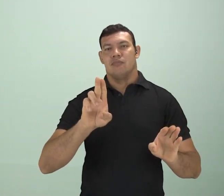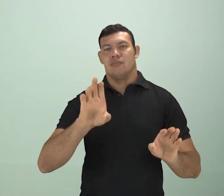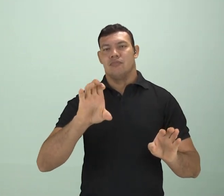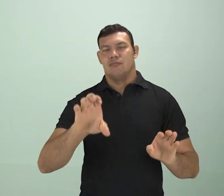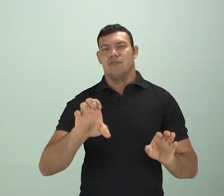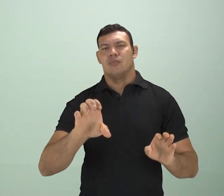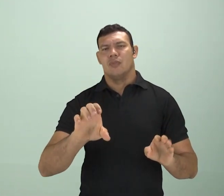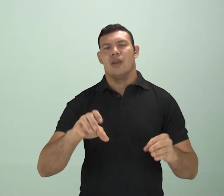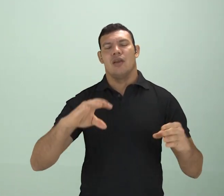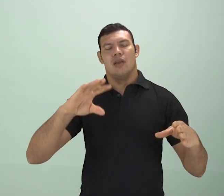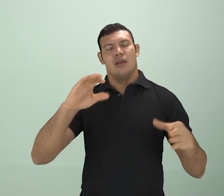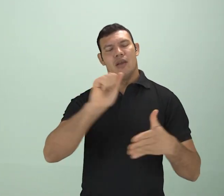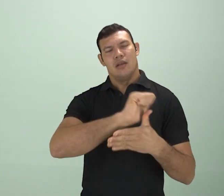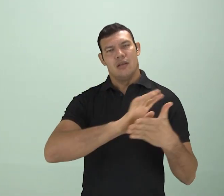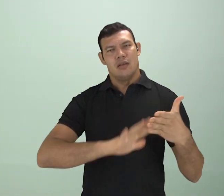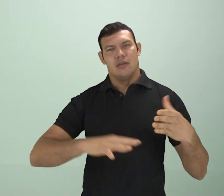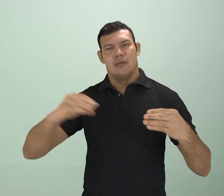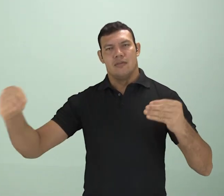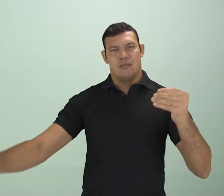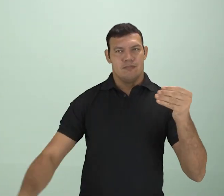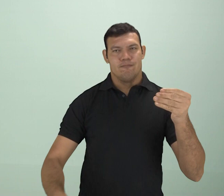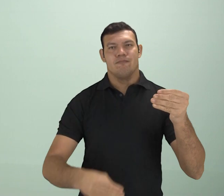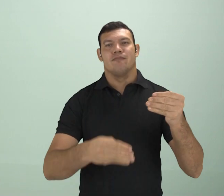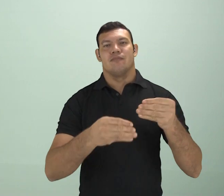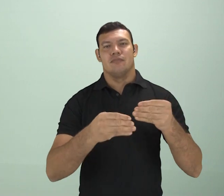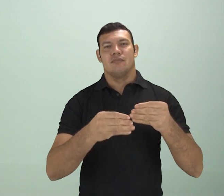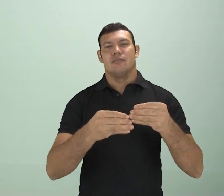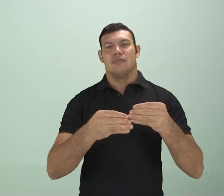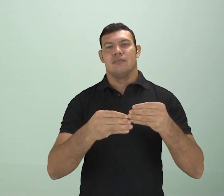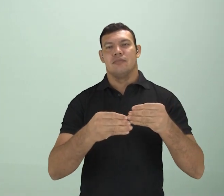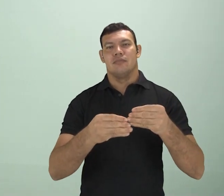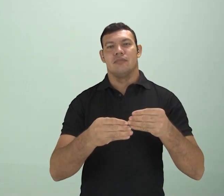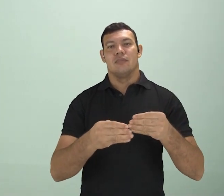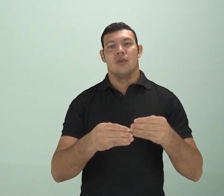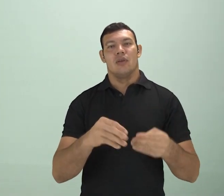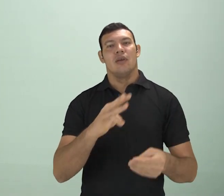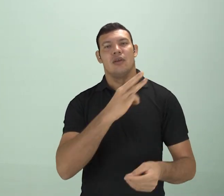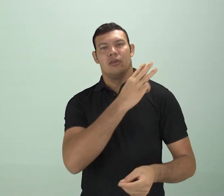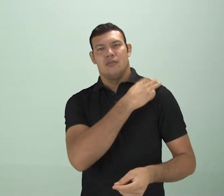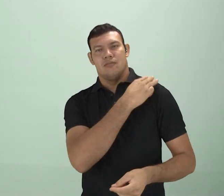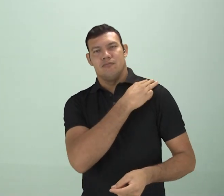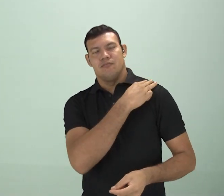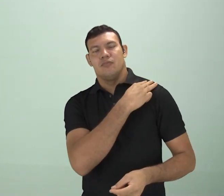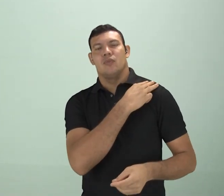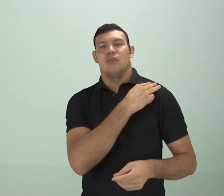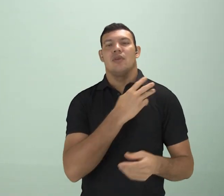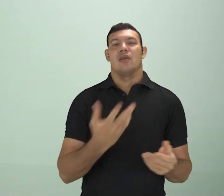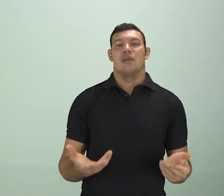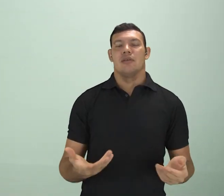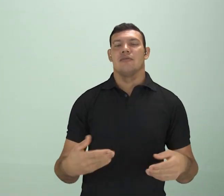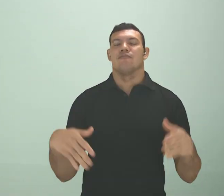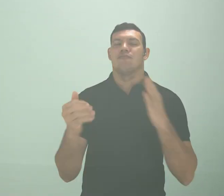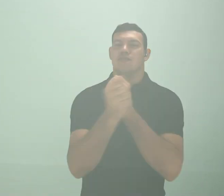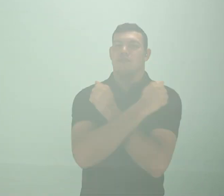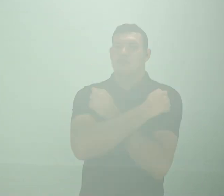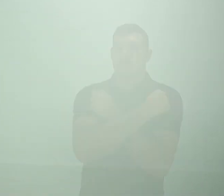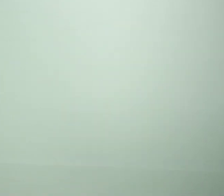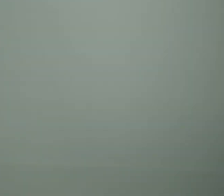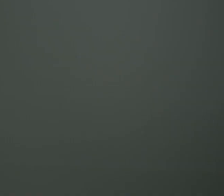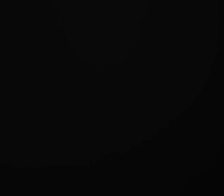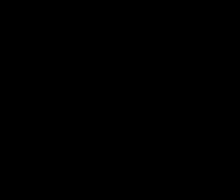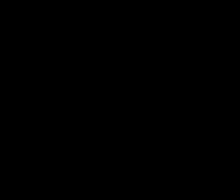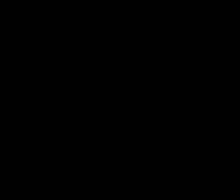esta aula e a todas as outras aulas disponibilizadas para a sua série. Deixo aqui um forte abraço e até a próxima aula.